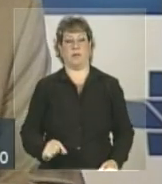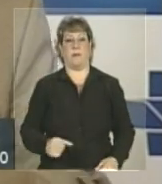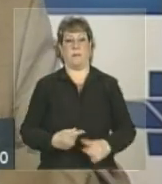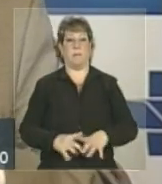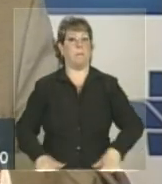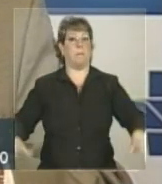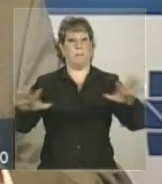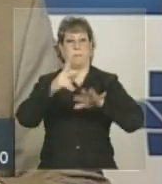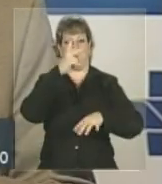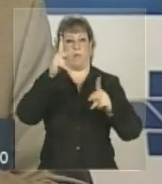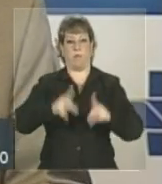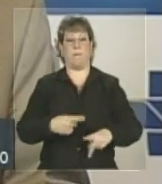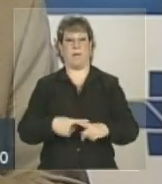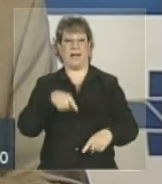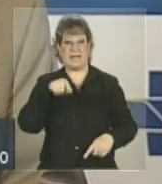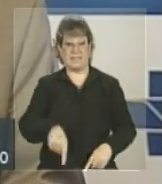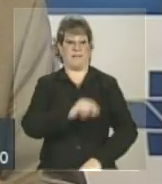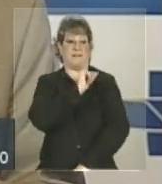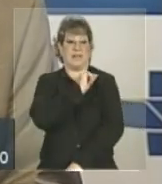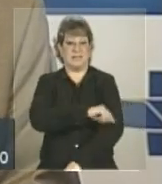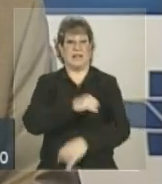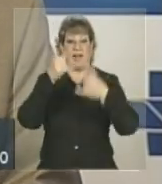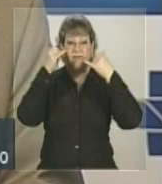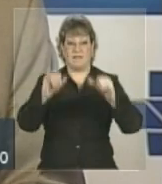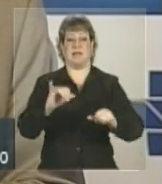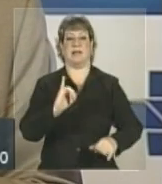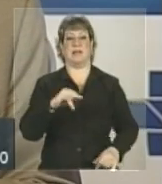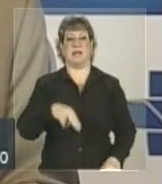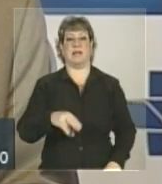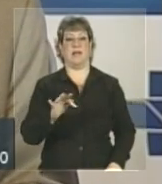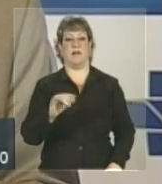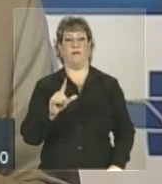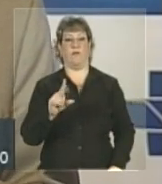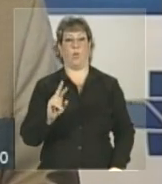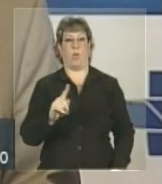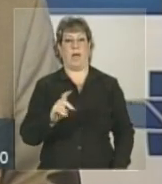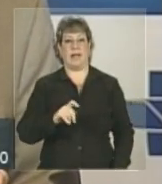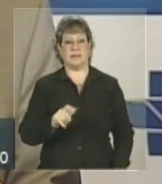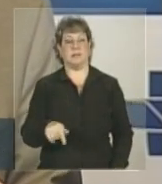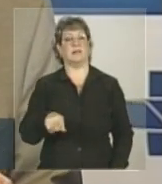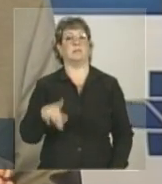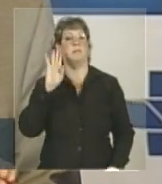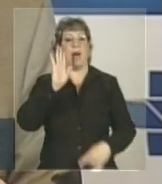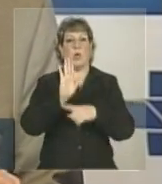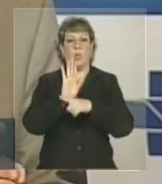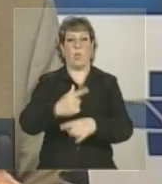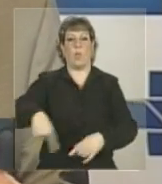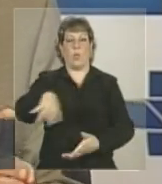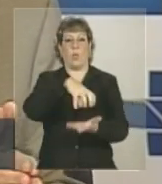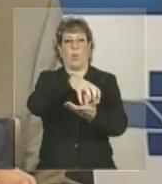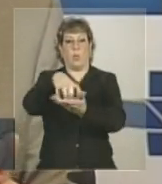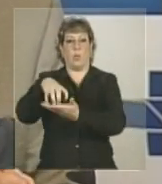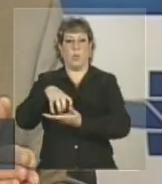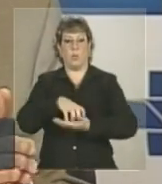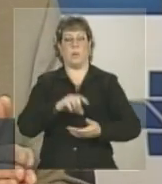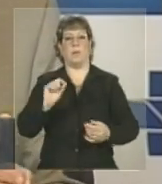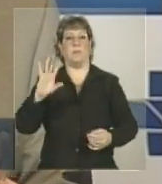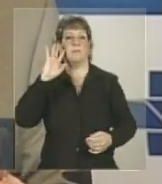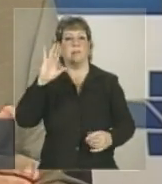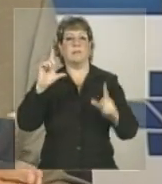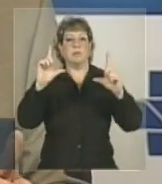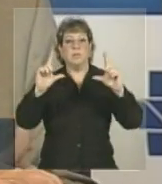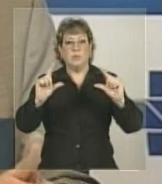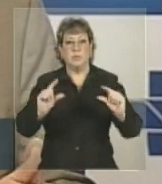influenza, ela se destina basicamente a proteger aqueles grupos mais vulneráveis com o objetivo de reduzir